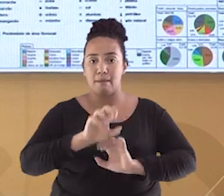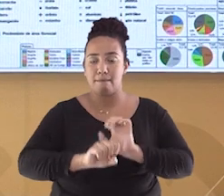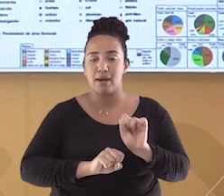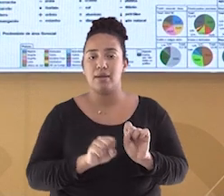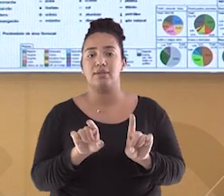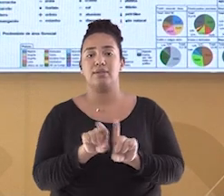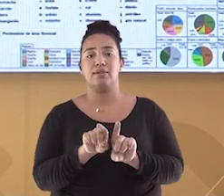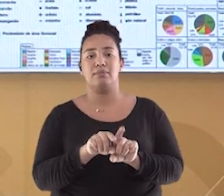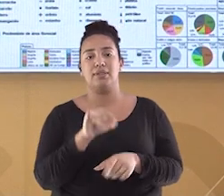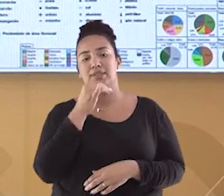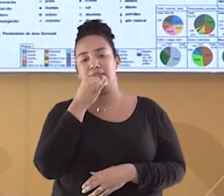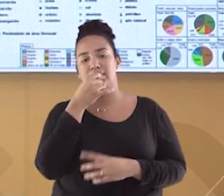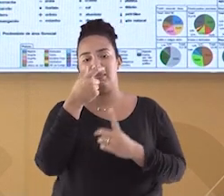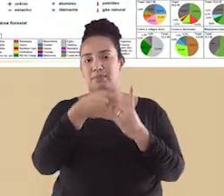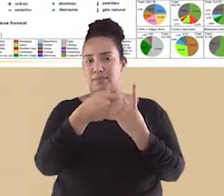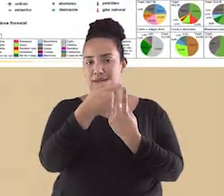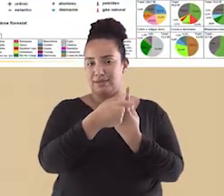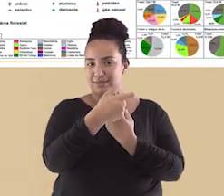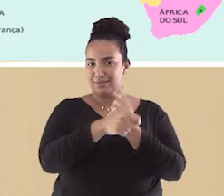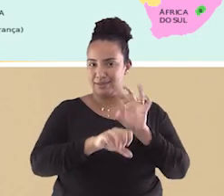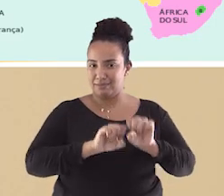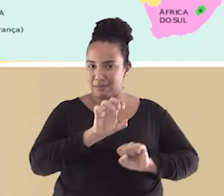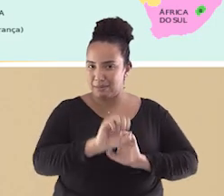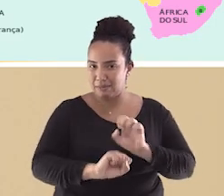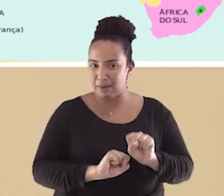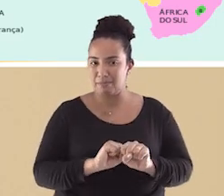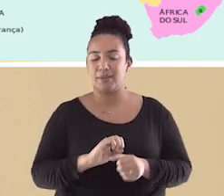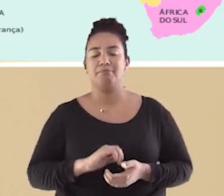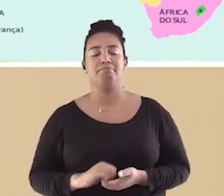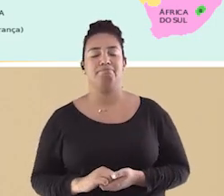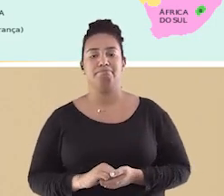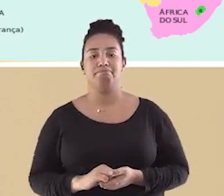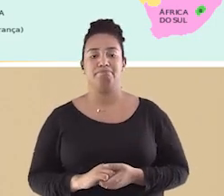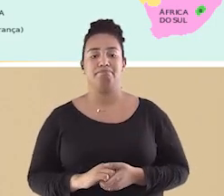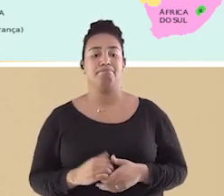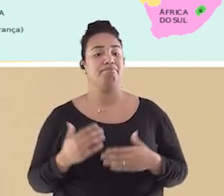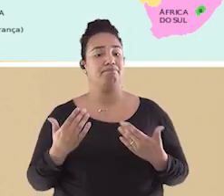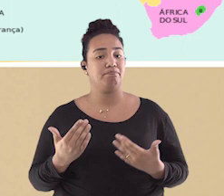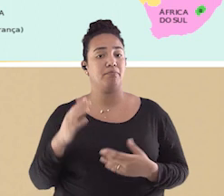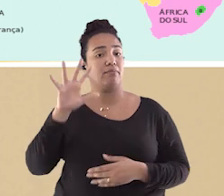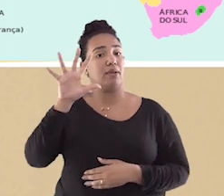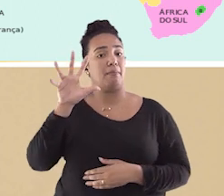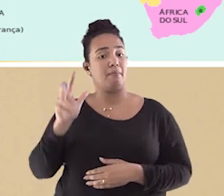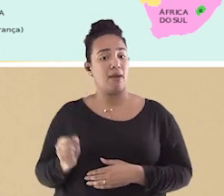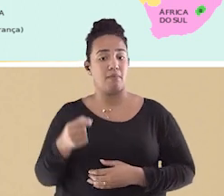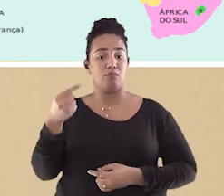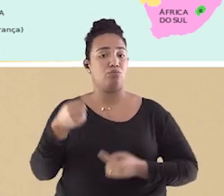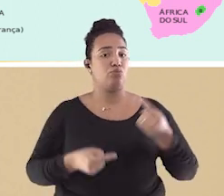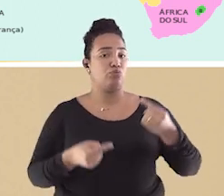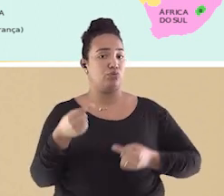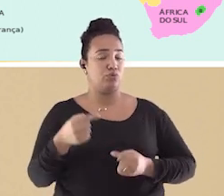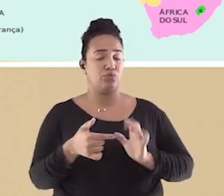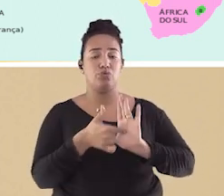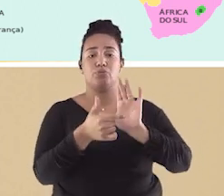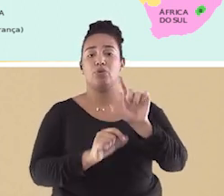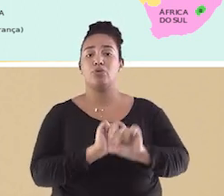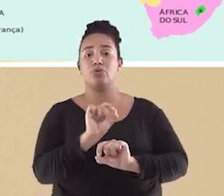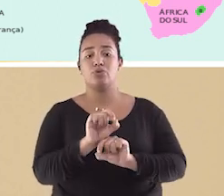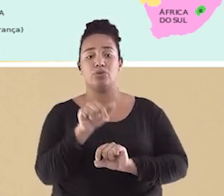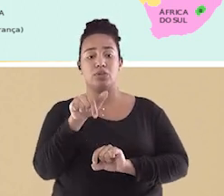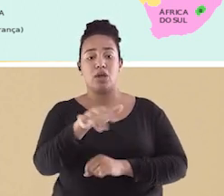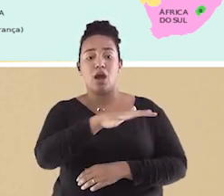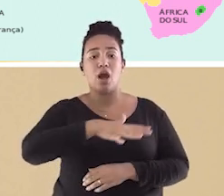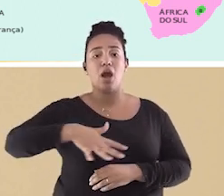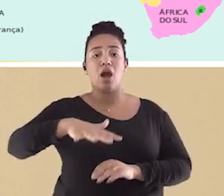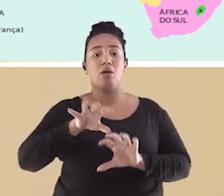como o cacau e a banana. Os mapas políticos são os que representam a divisão e distribuição